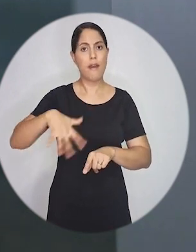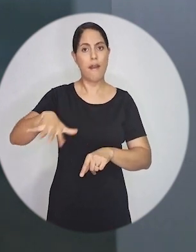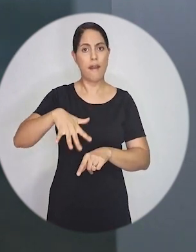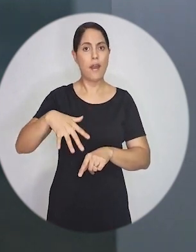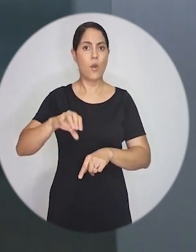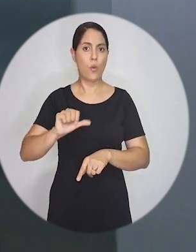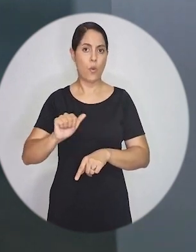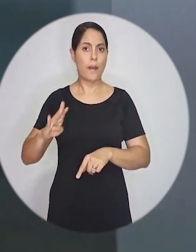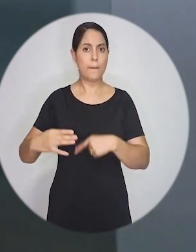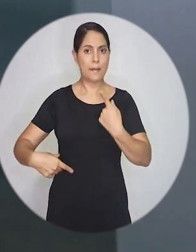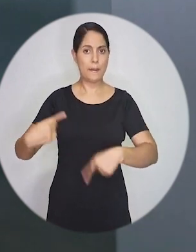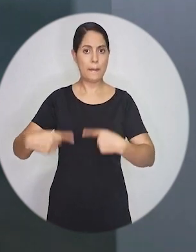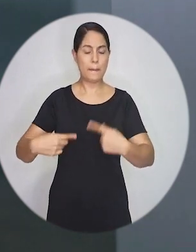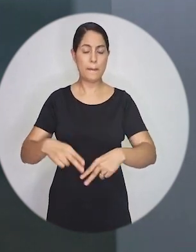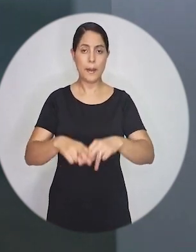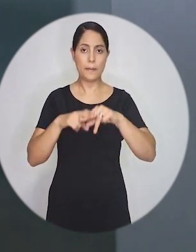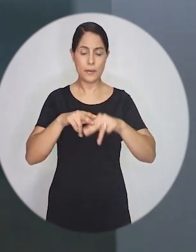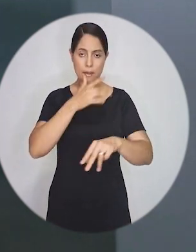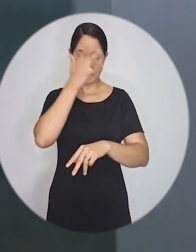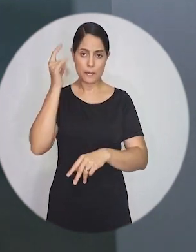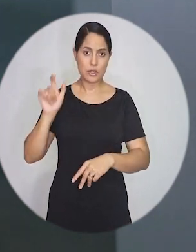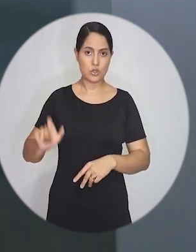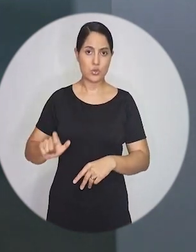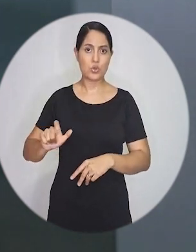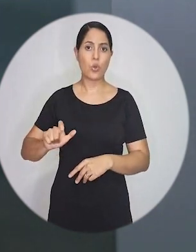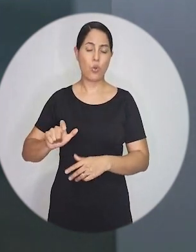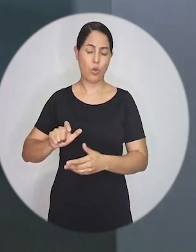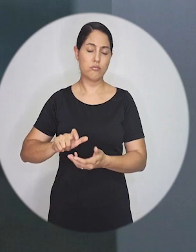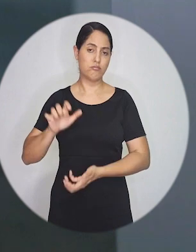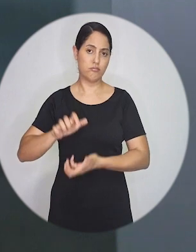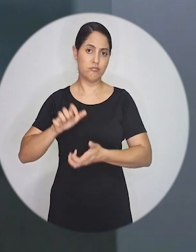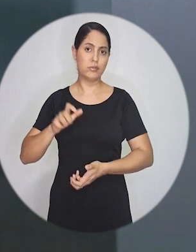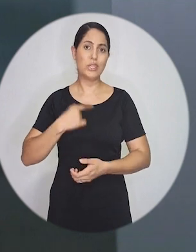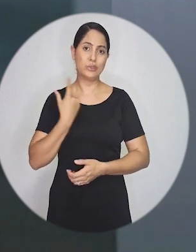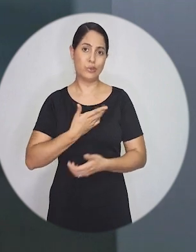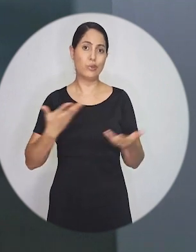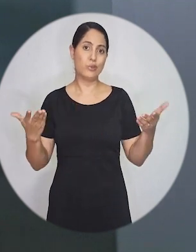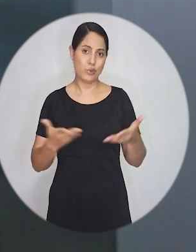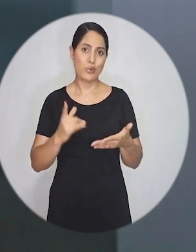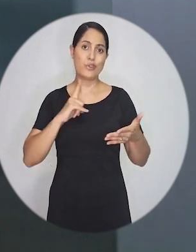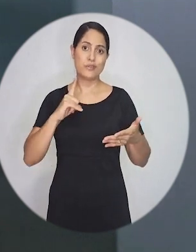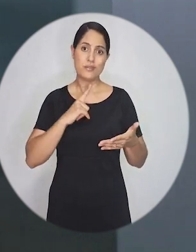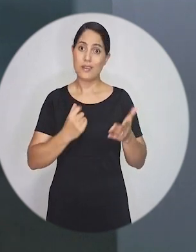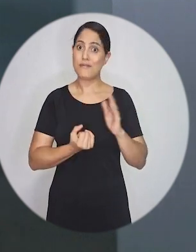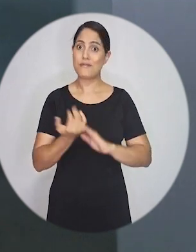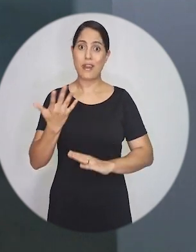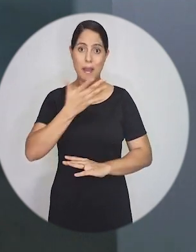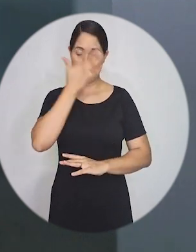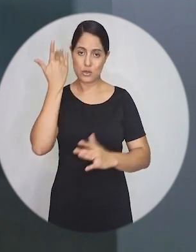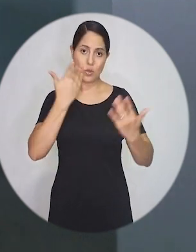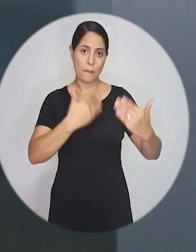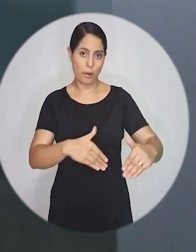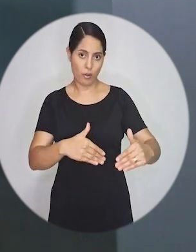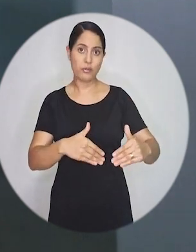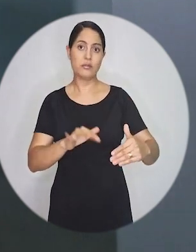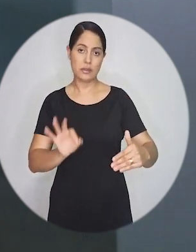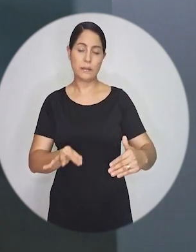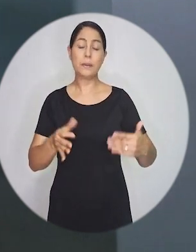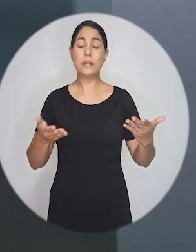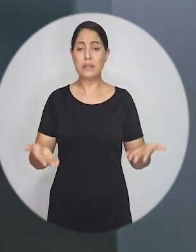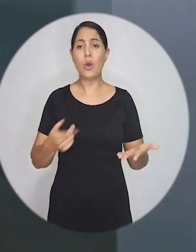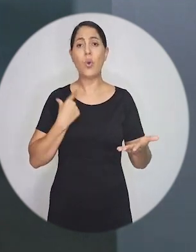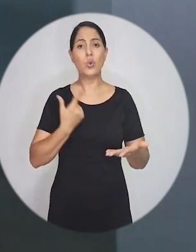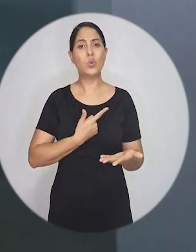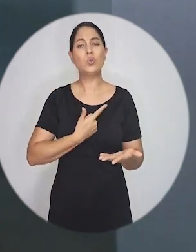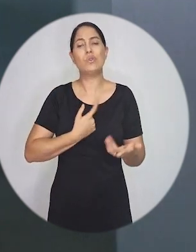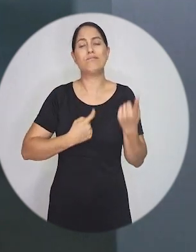crimes ambientais, pouco tratada nas graduações de direito, como as sanções penais e administrativas voltadas às